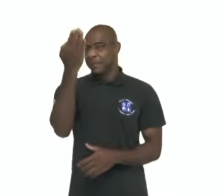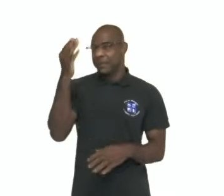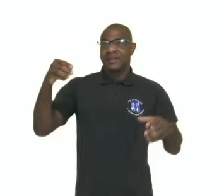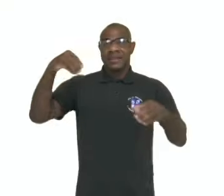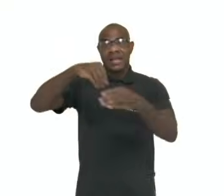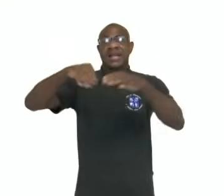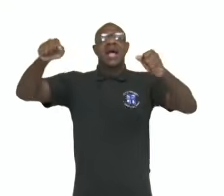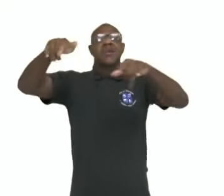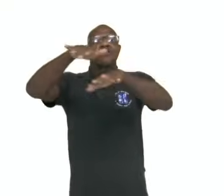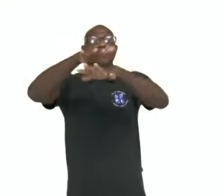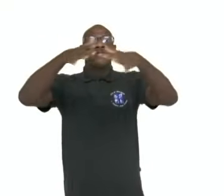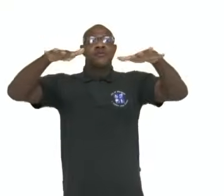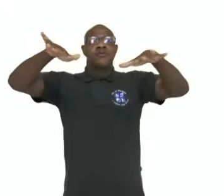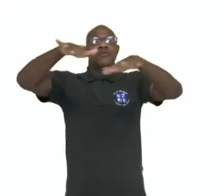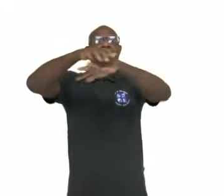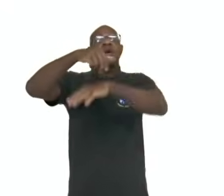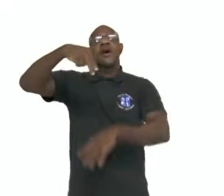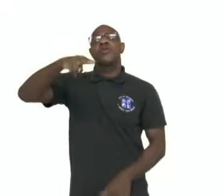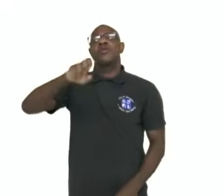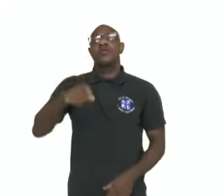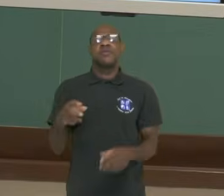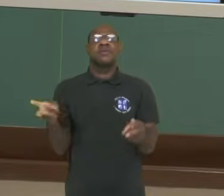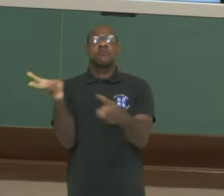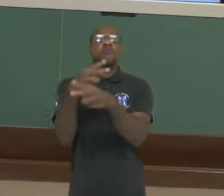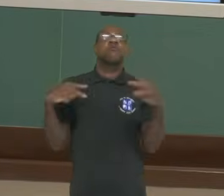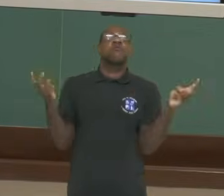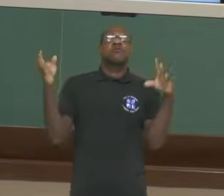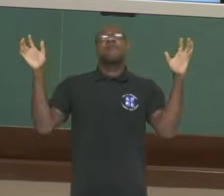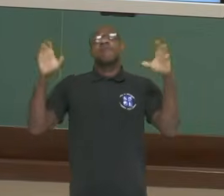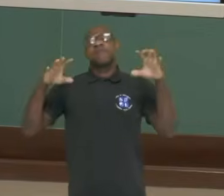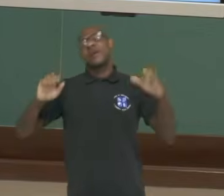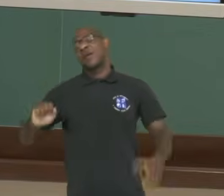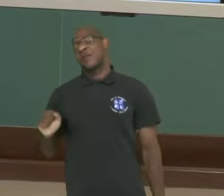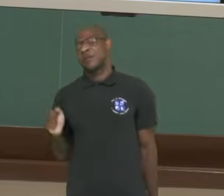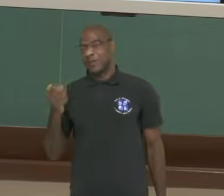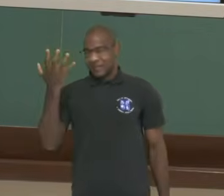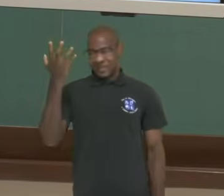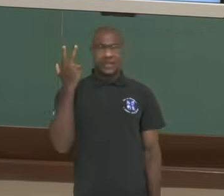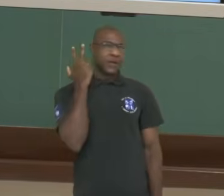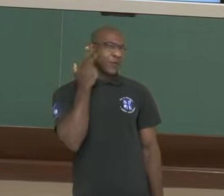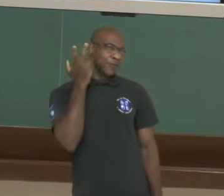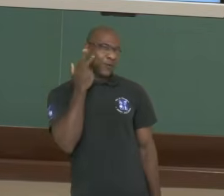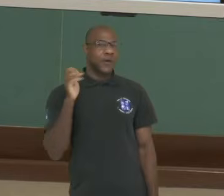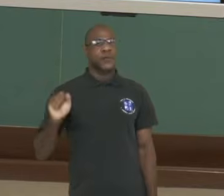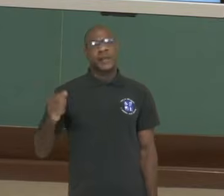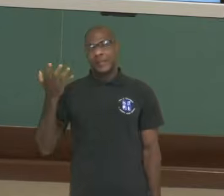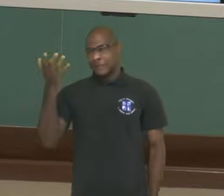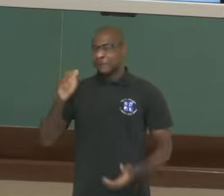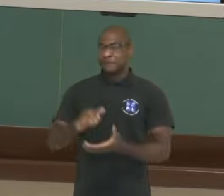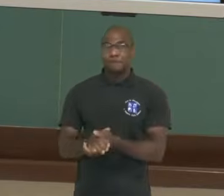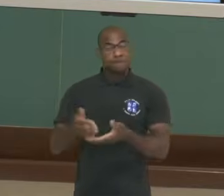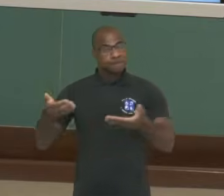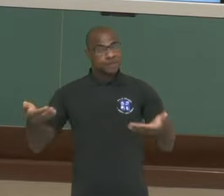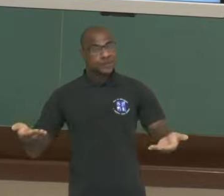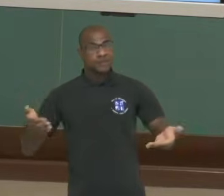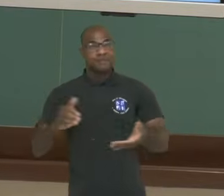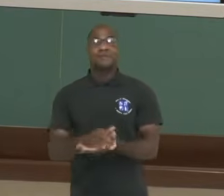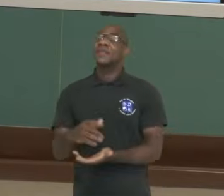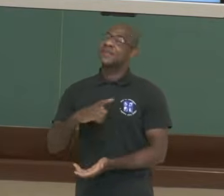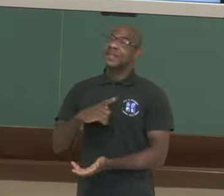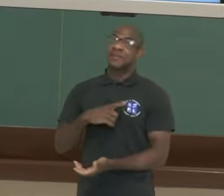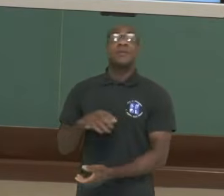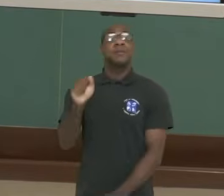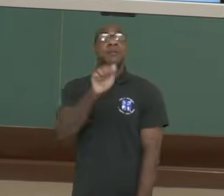as nuvens, né? Durante uma tempestade isso ocorre, é muito comum isso acontecer. Muito bem, então nós temos aqui uma